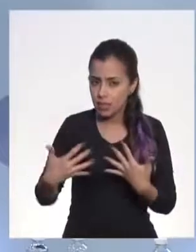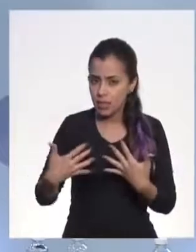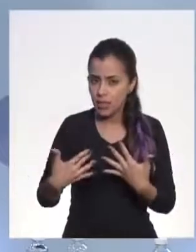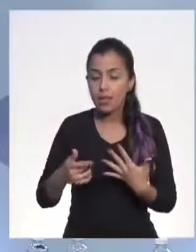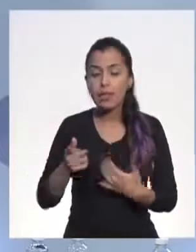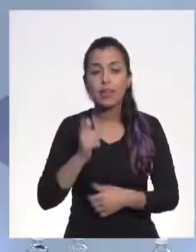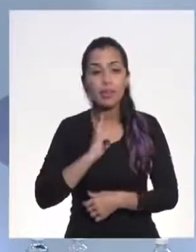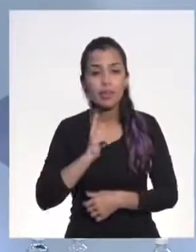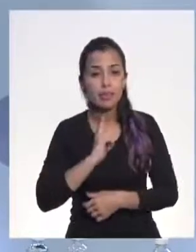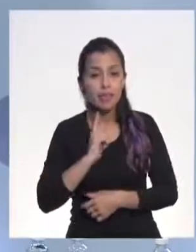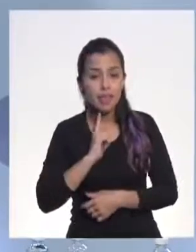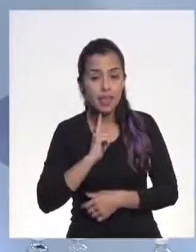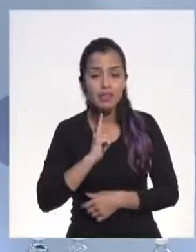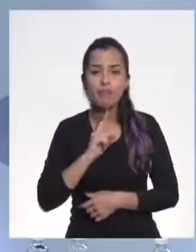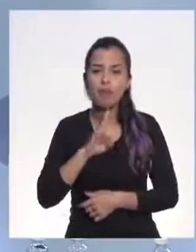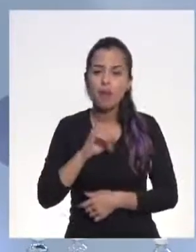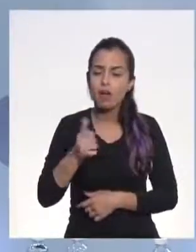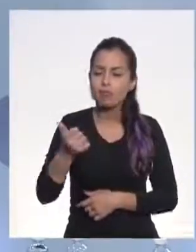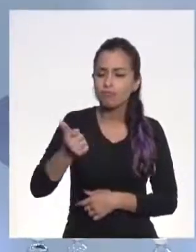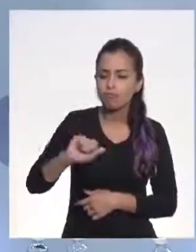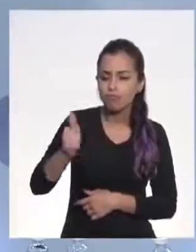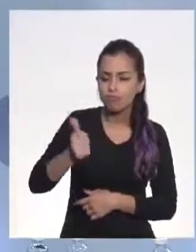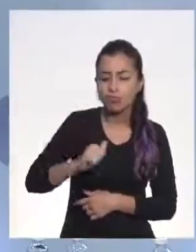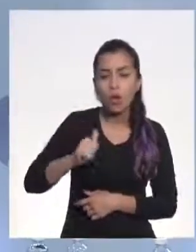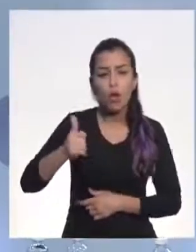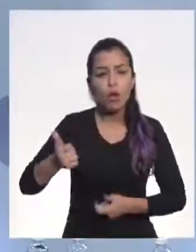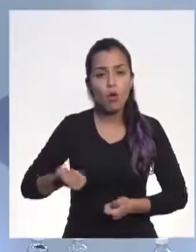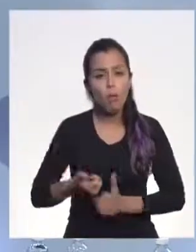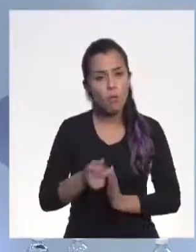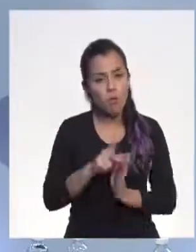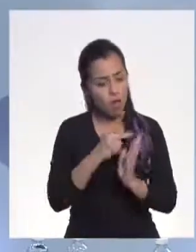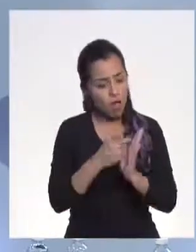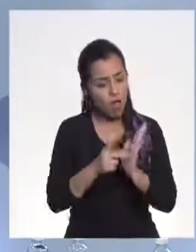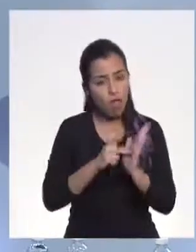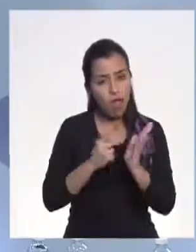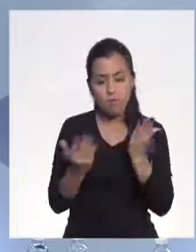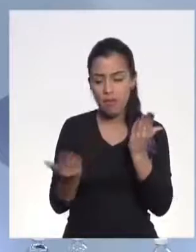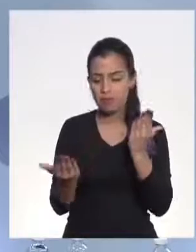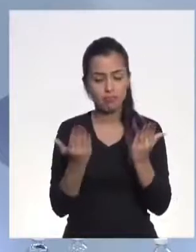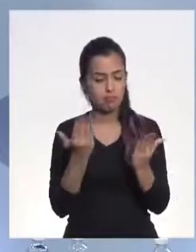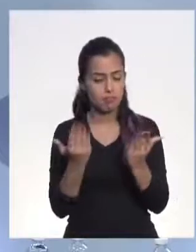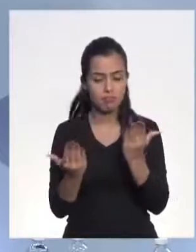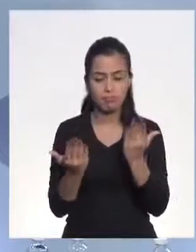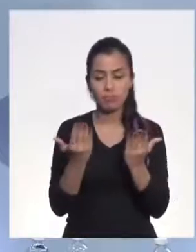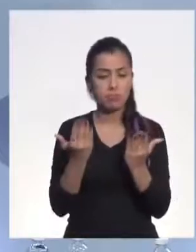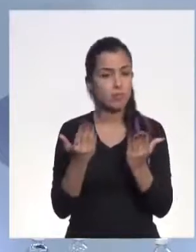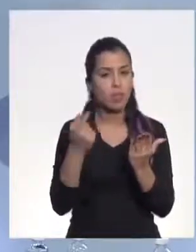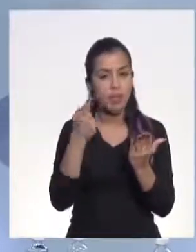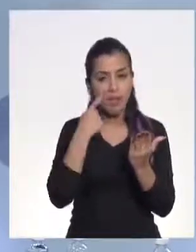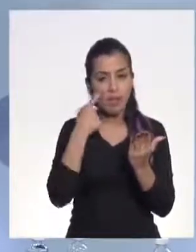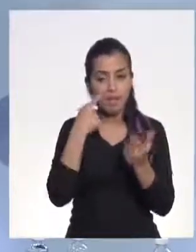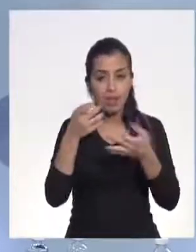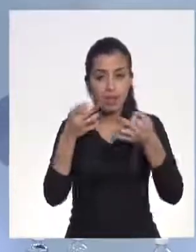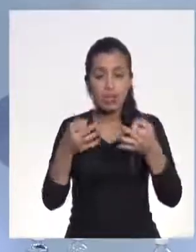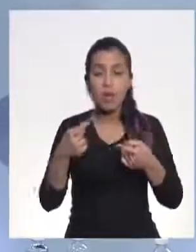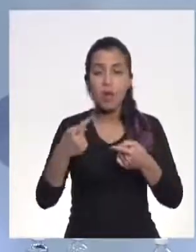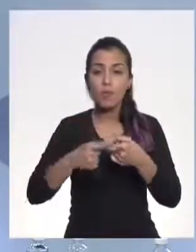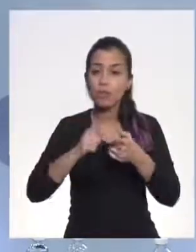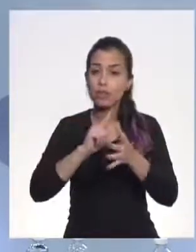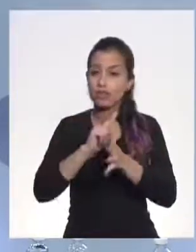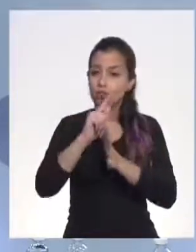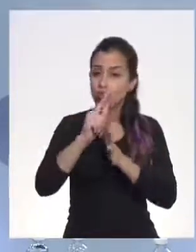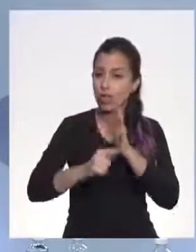eu vou me Dilo eu vou medir o meu poema Vou ver o tamanho tudo bonitinho desse texto porque os gêneros textuais